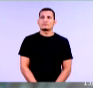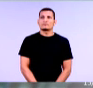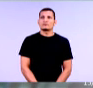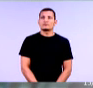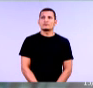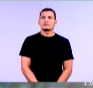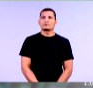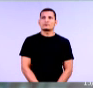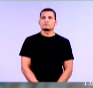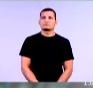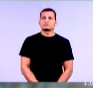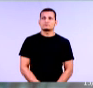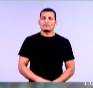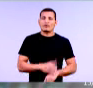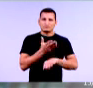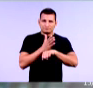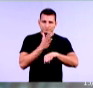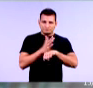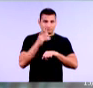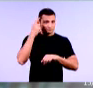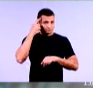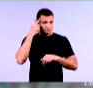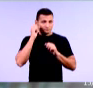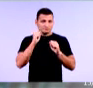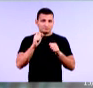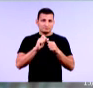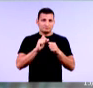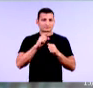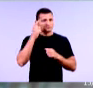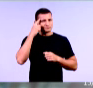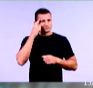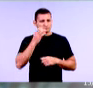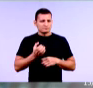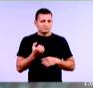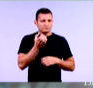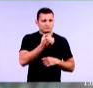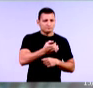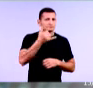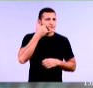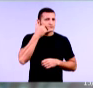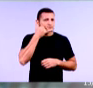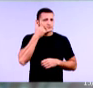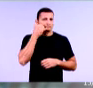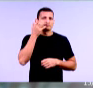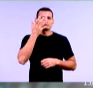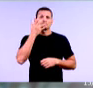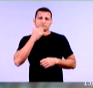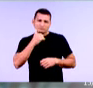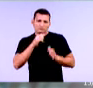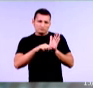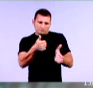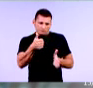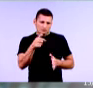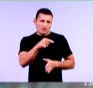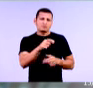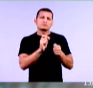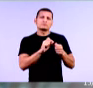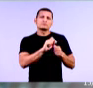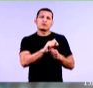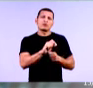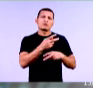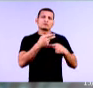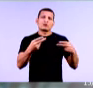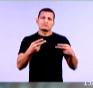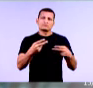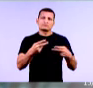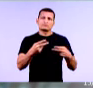Um exercício mental que a gente pode fazer, olha, imagina você dando o seu celular a uma criança pela primeira vez. O que é que ela vai fazer com esse objeto? Né?